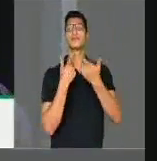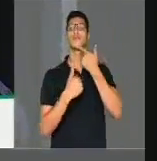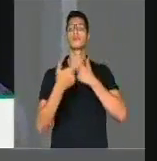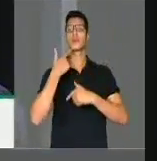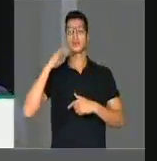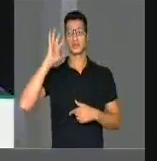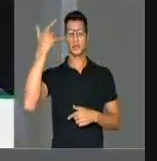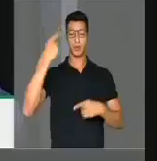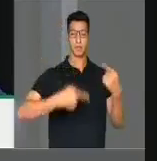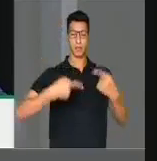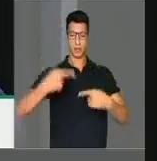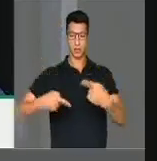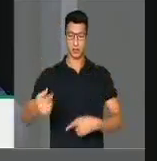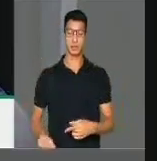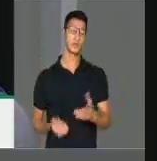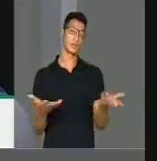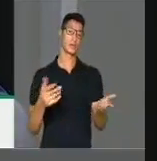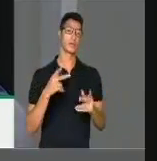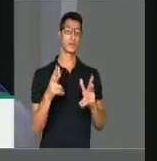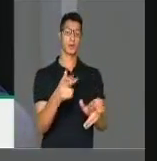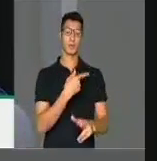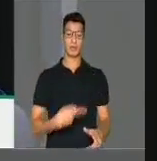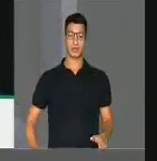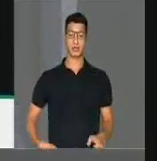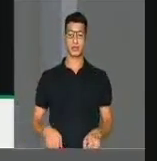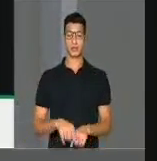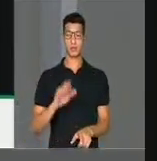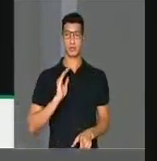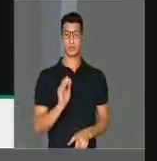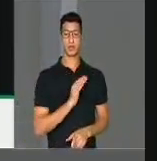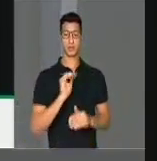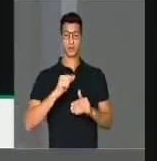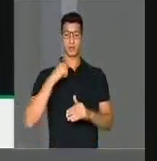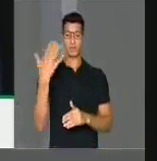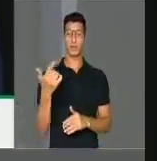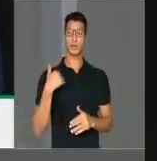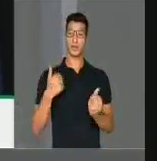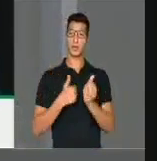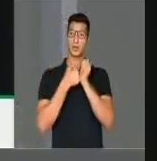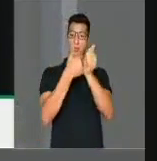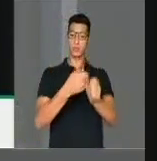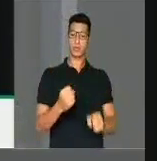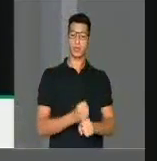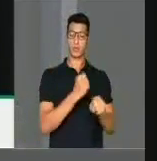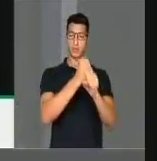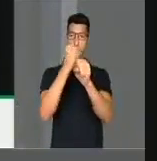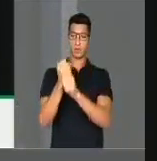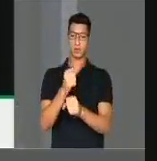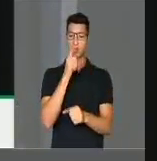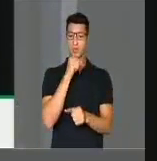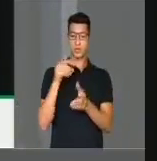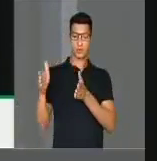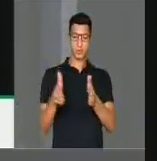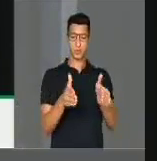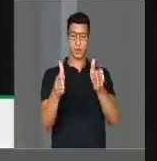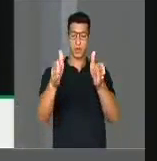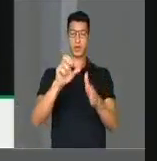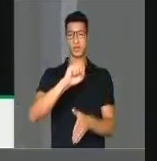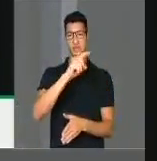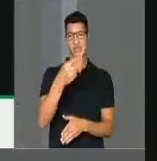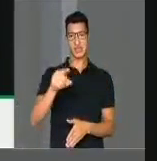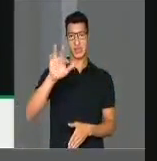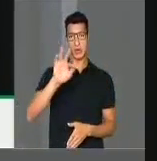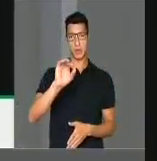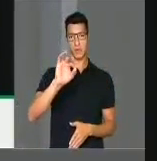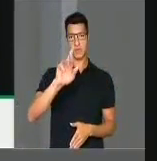muita vontade de decisão política. Como presidente da comissão externa que acompanha as obras da transposição das águas do Rio São